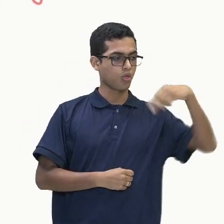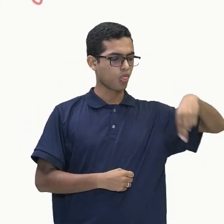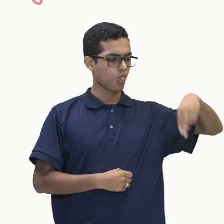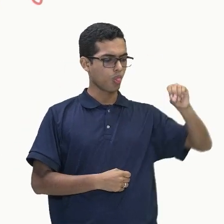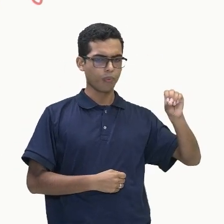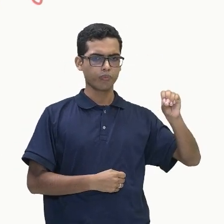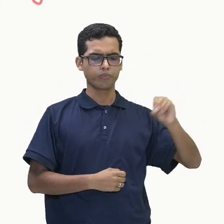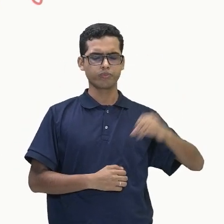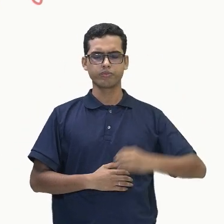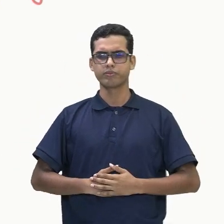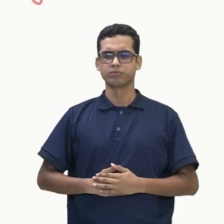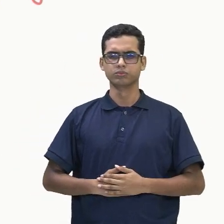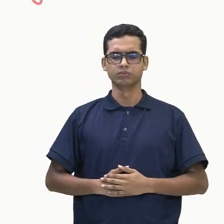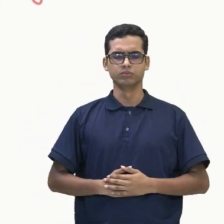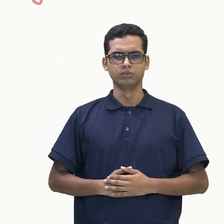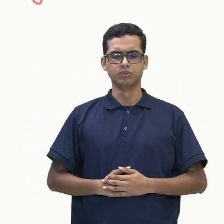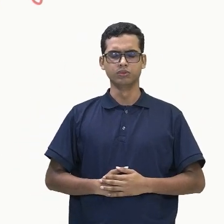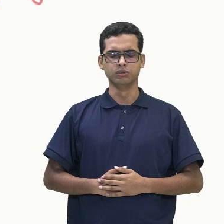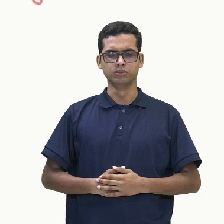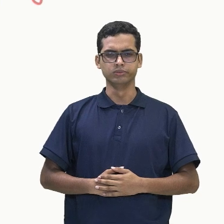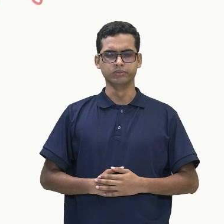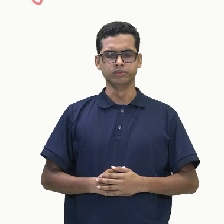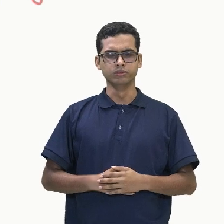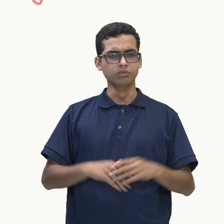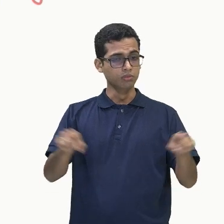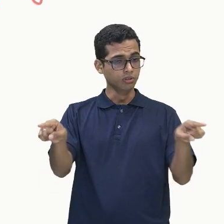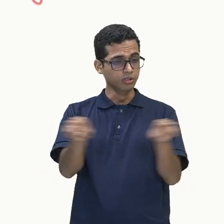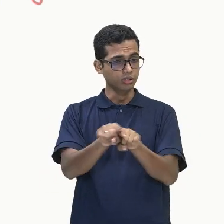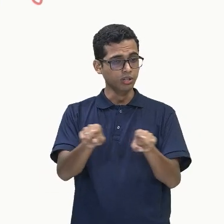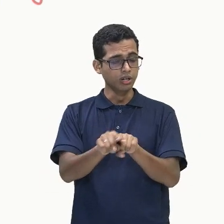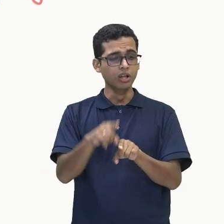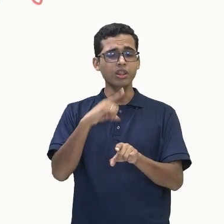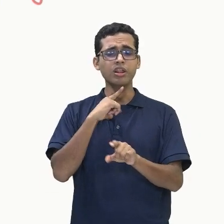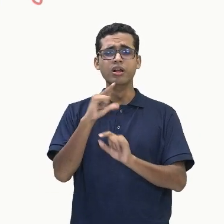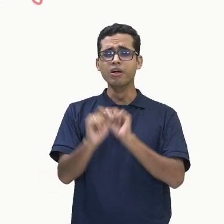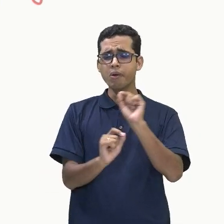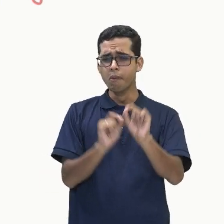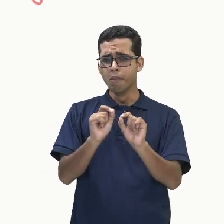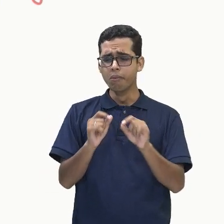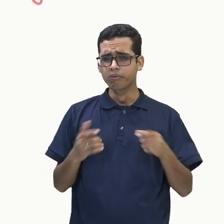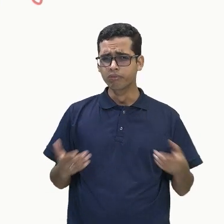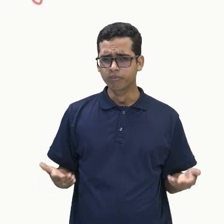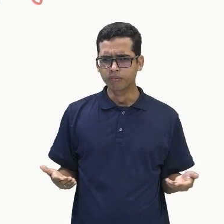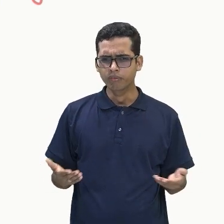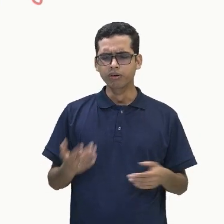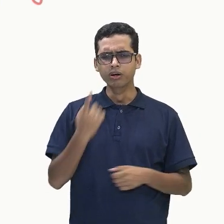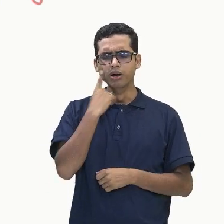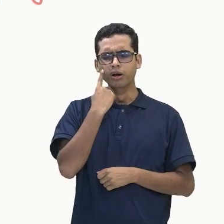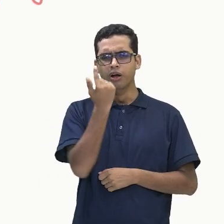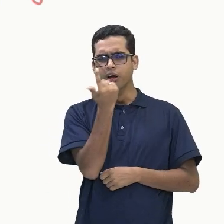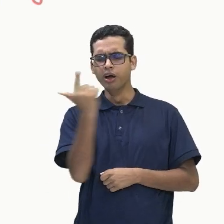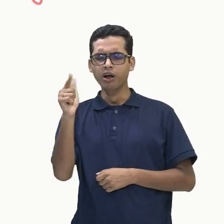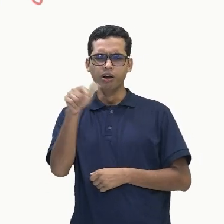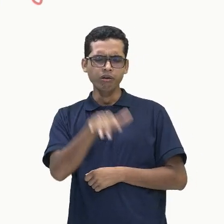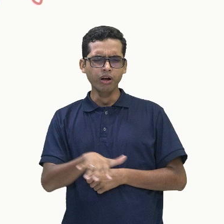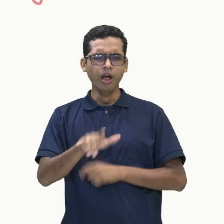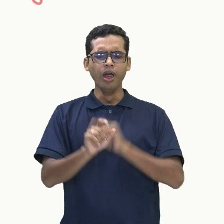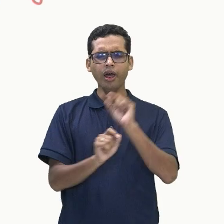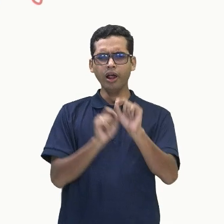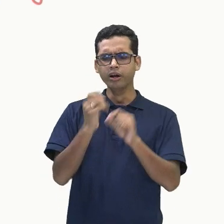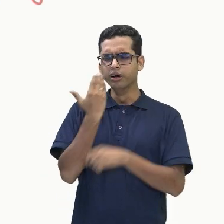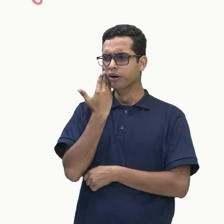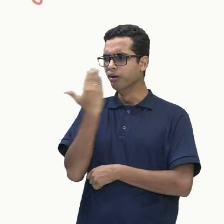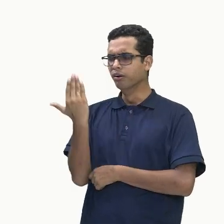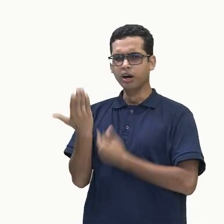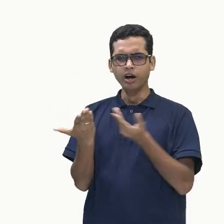ou no. Mas também existem as WH questions. Okay? O que são as